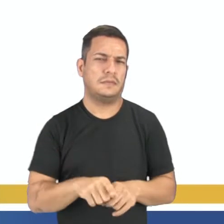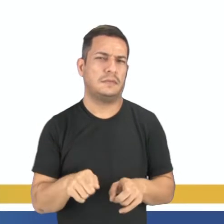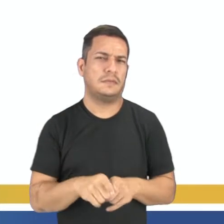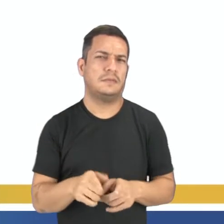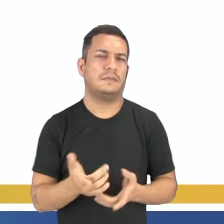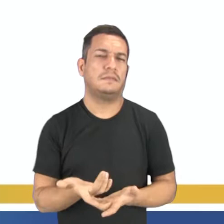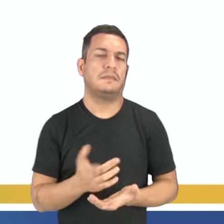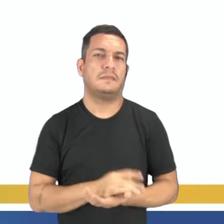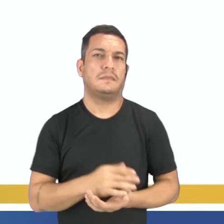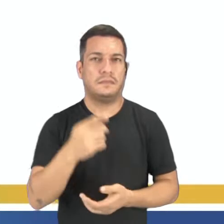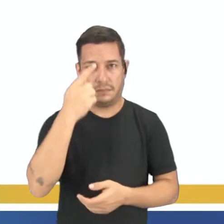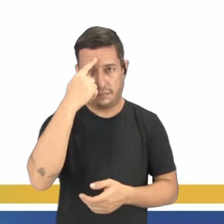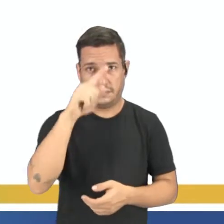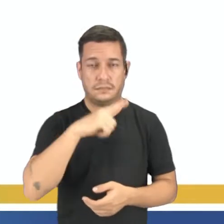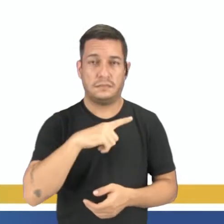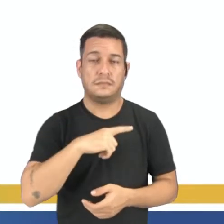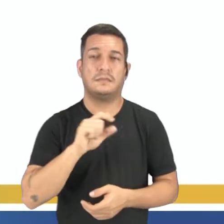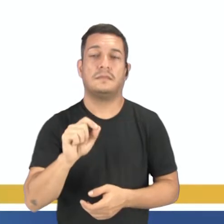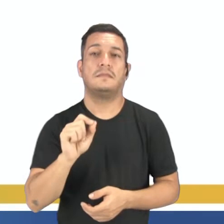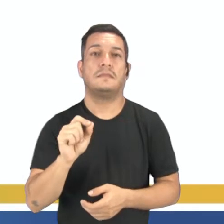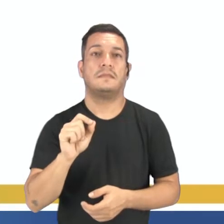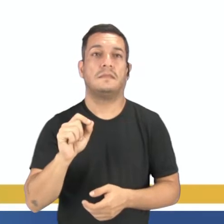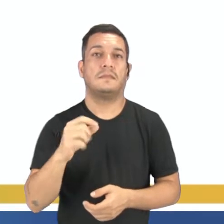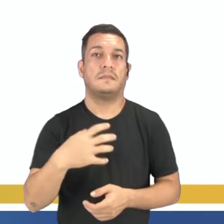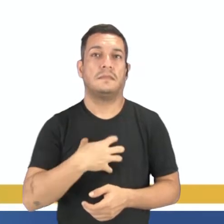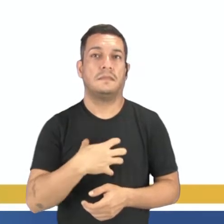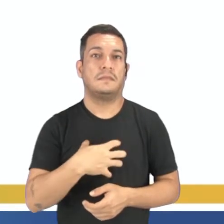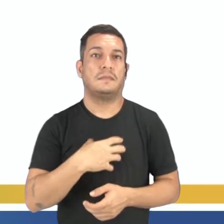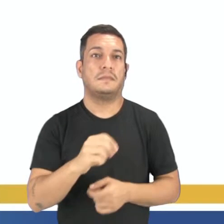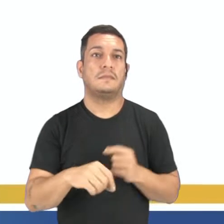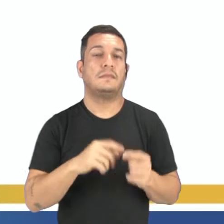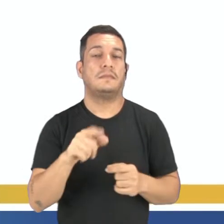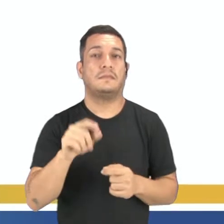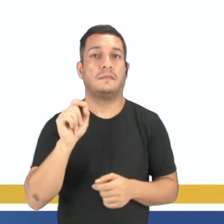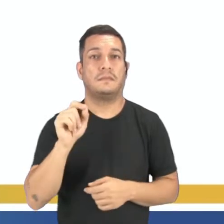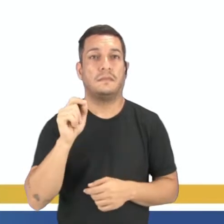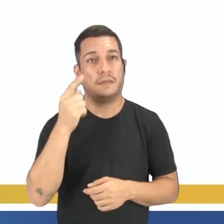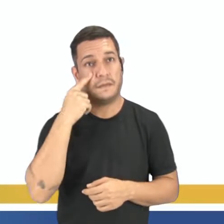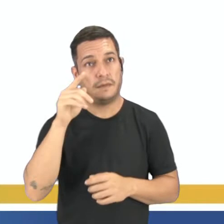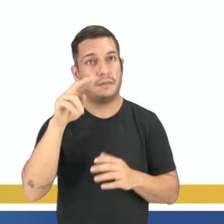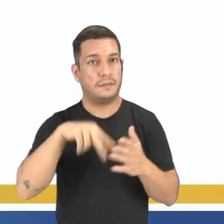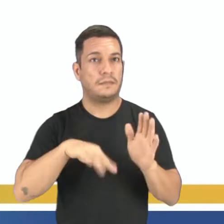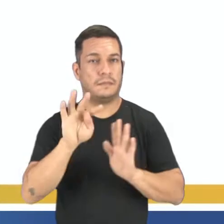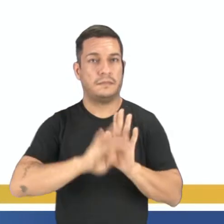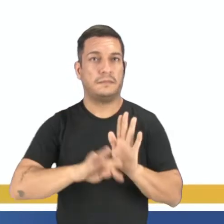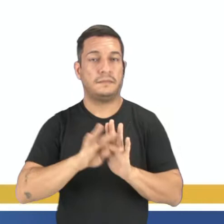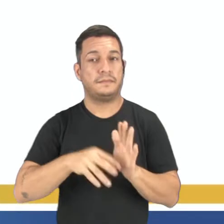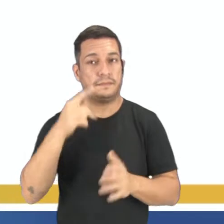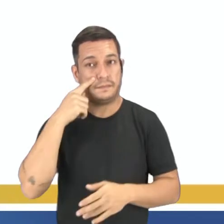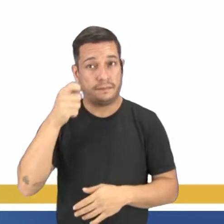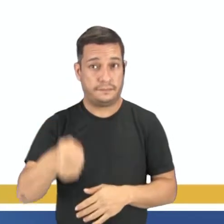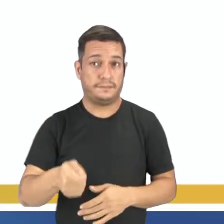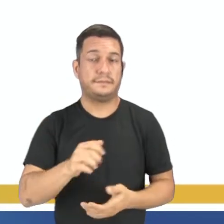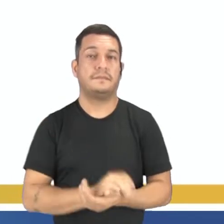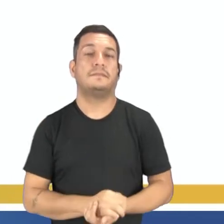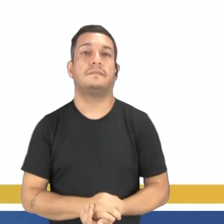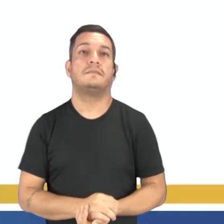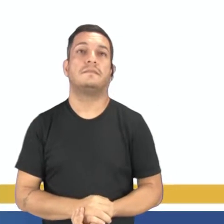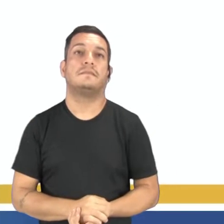As ideias têm como fonte específica o sentimento cujos dados são... Vamos ler o texto para confirmar? Eu acho que é